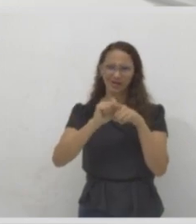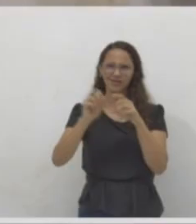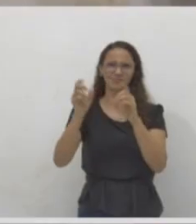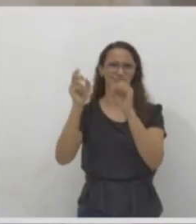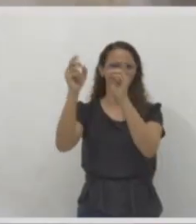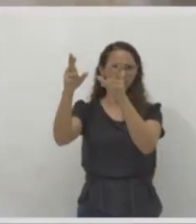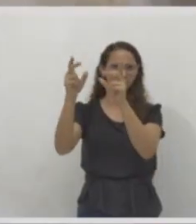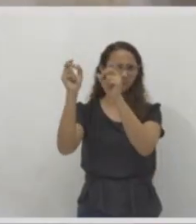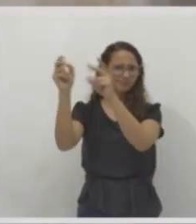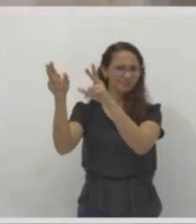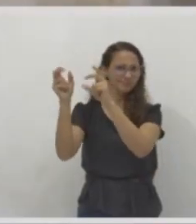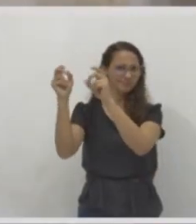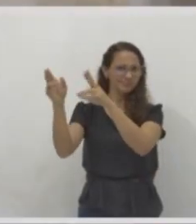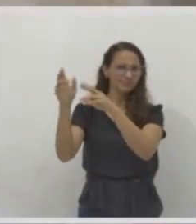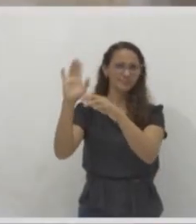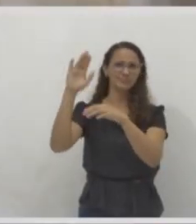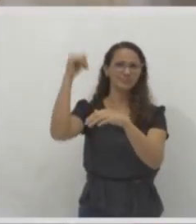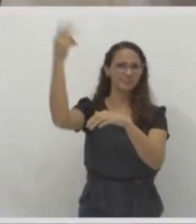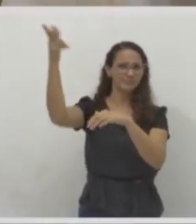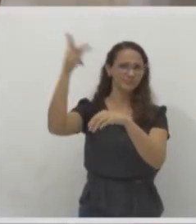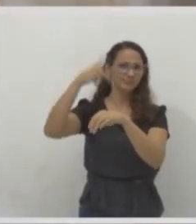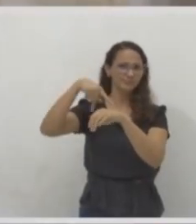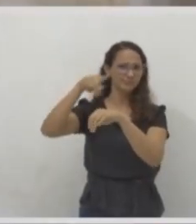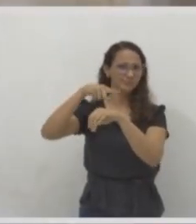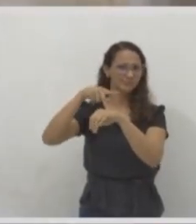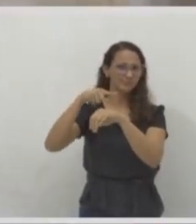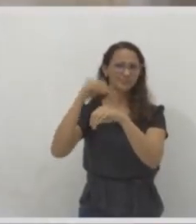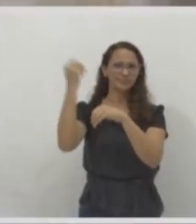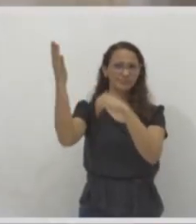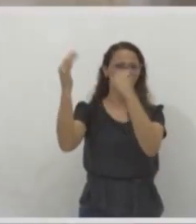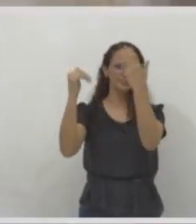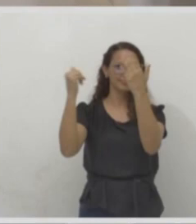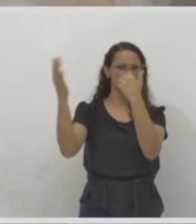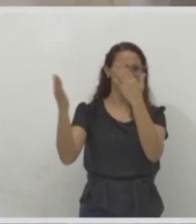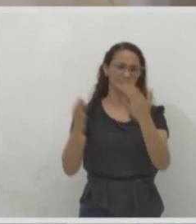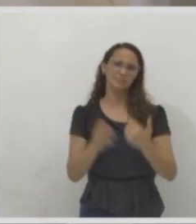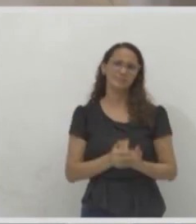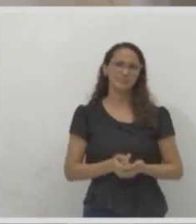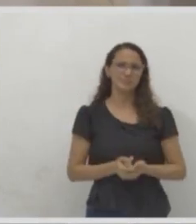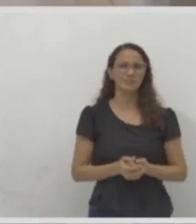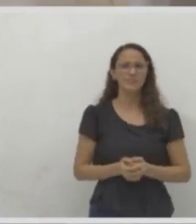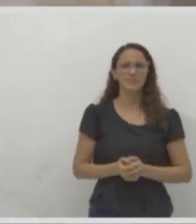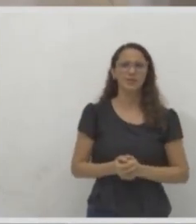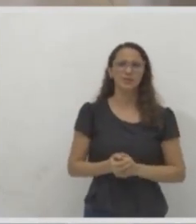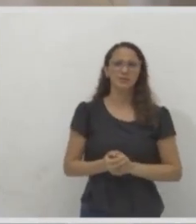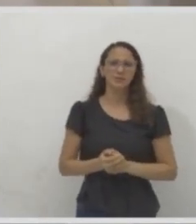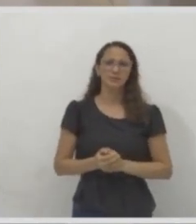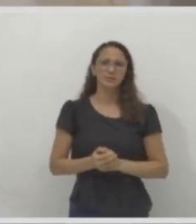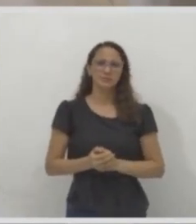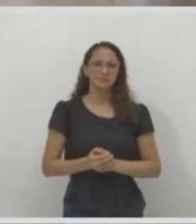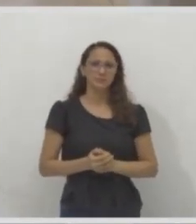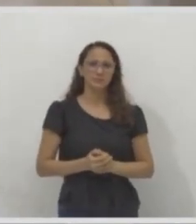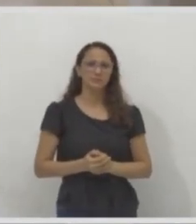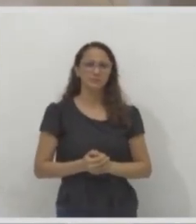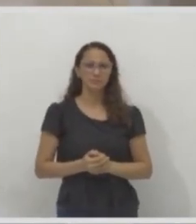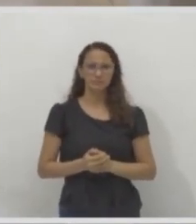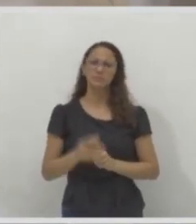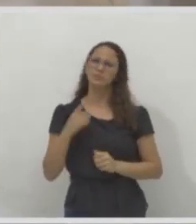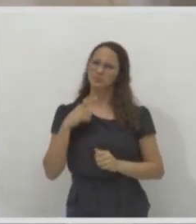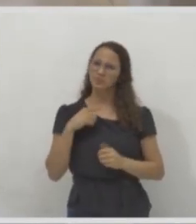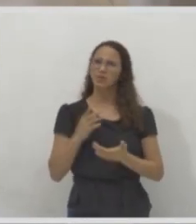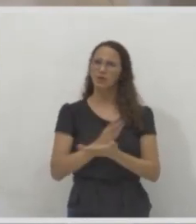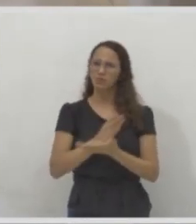Esse mercado externo, a gente pode pontuar aqui alguns países, tá? Donos do capital, que financiavam esse sistema de